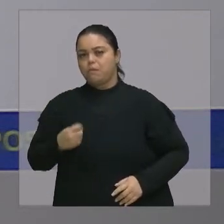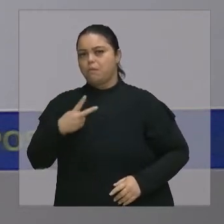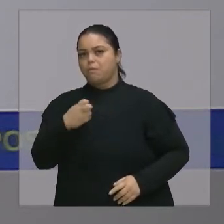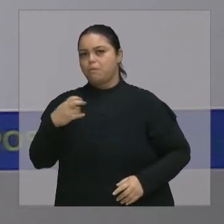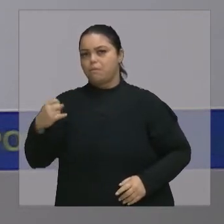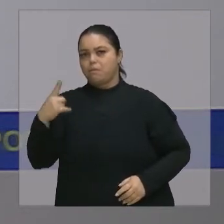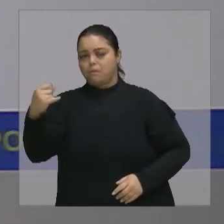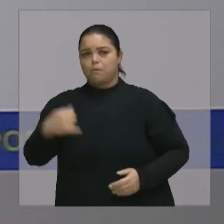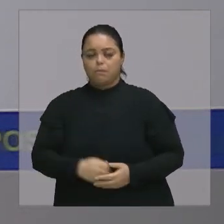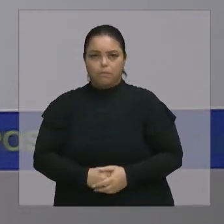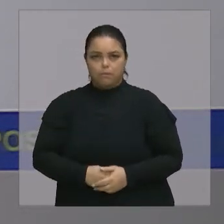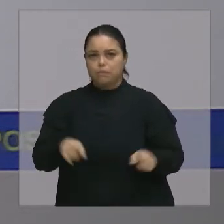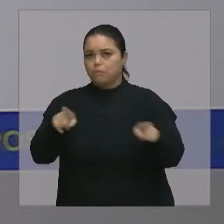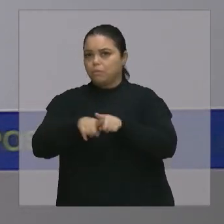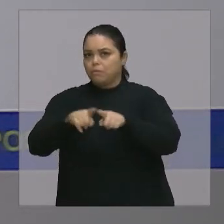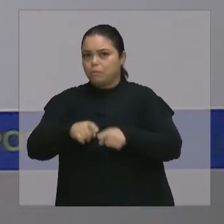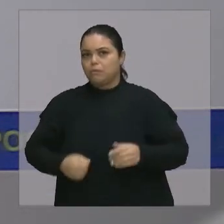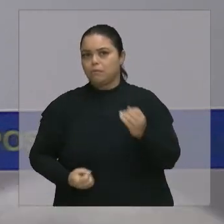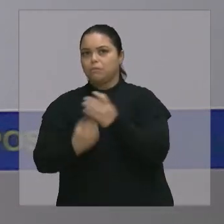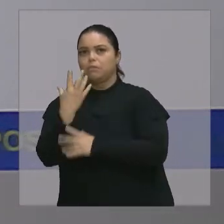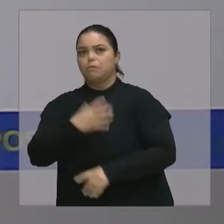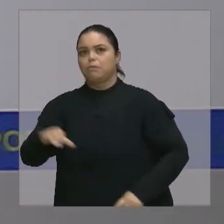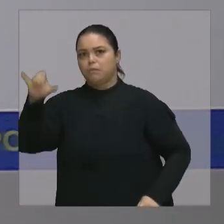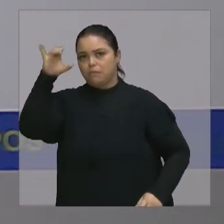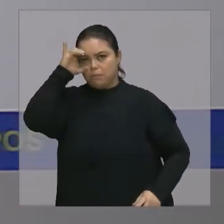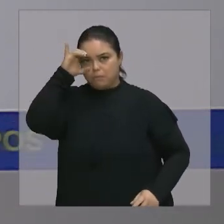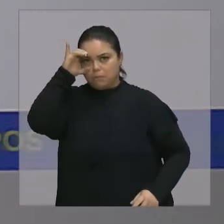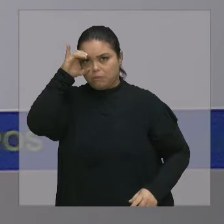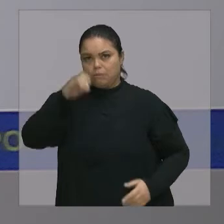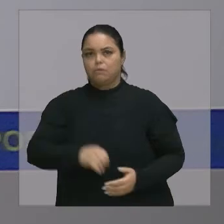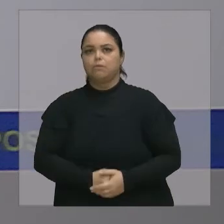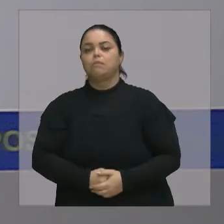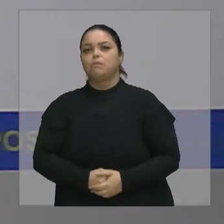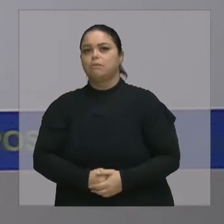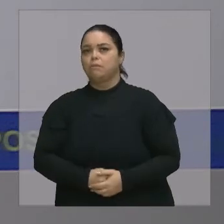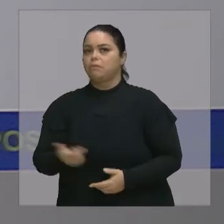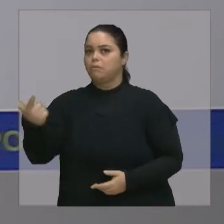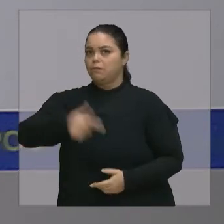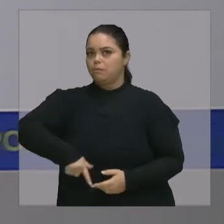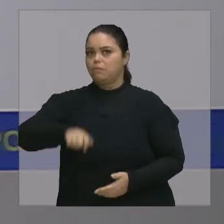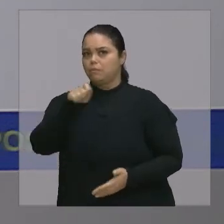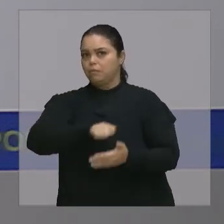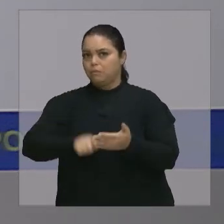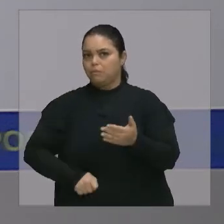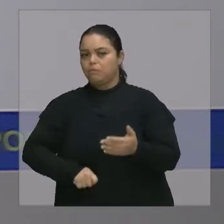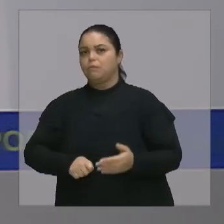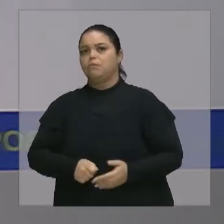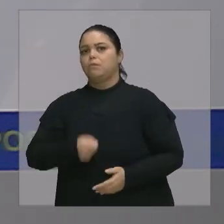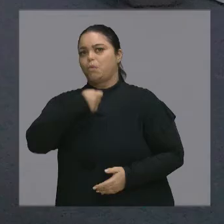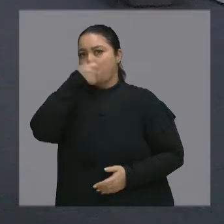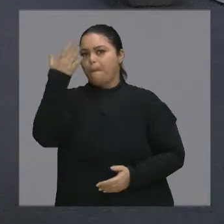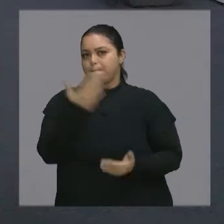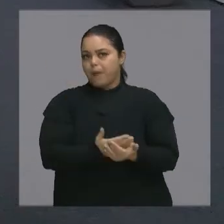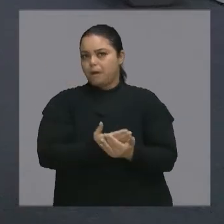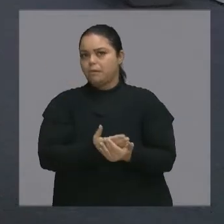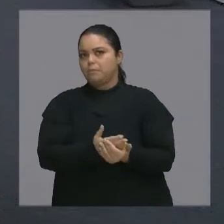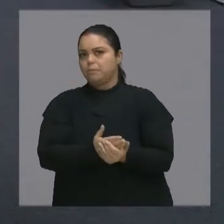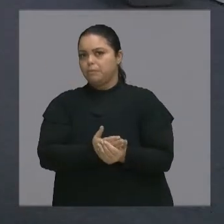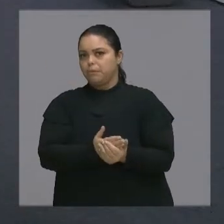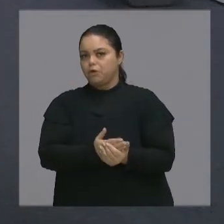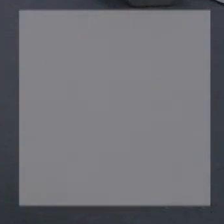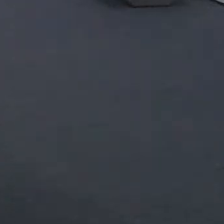254-2021. Também de autoria da vereadora Dulce Rita e novamente inscrita para falar no processo.